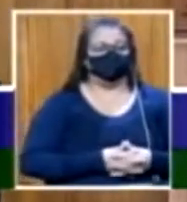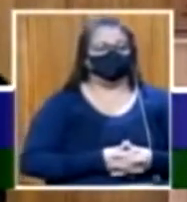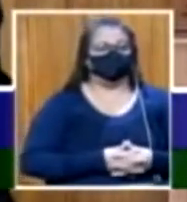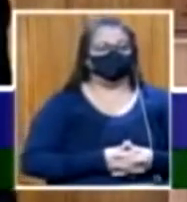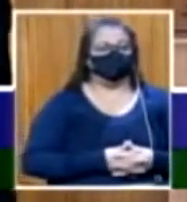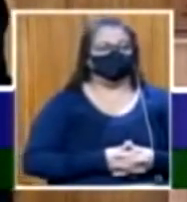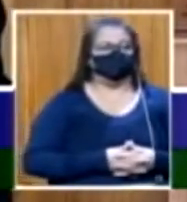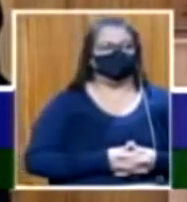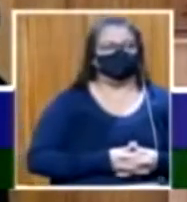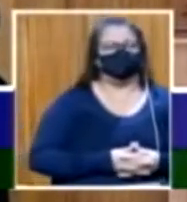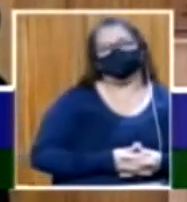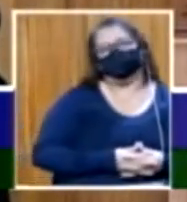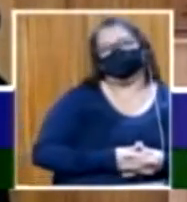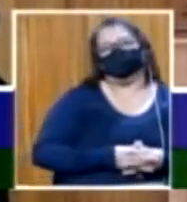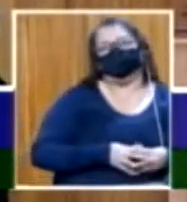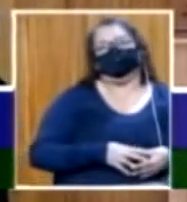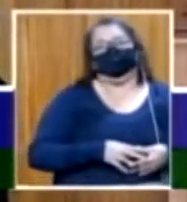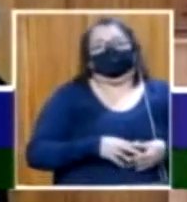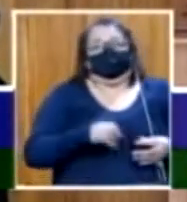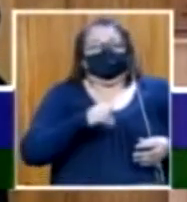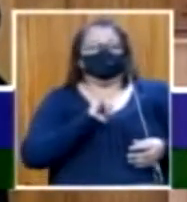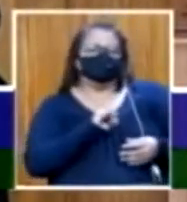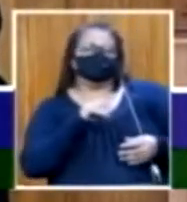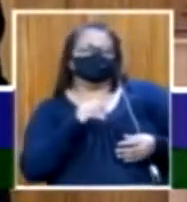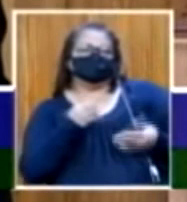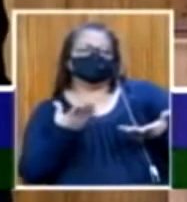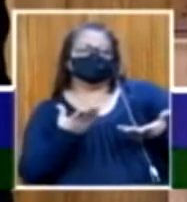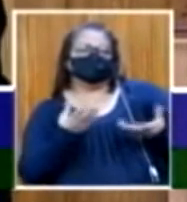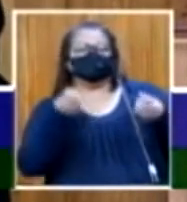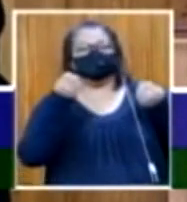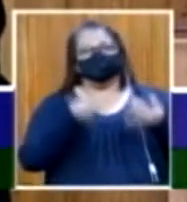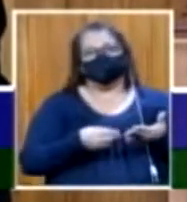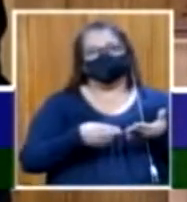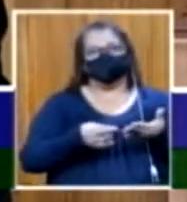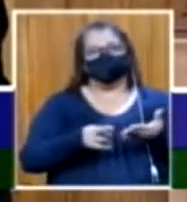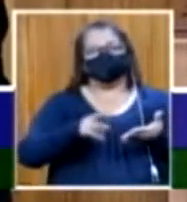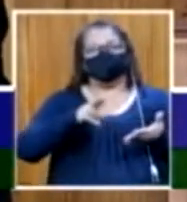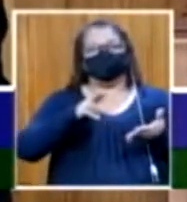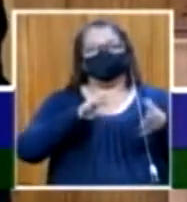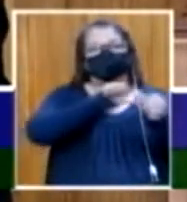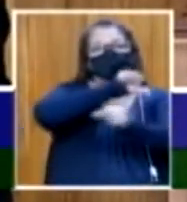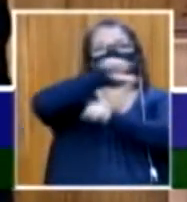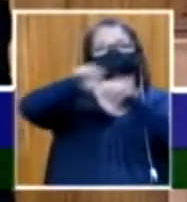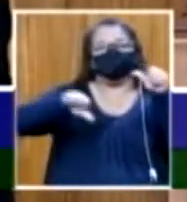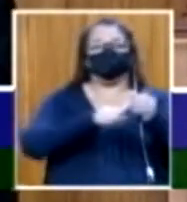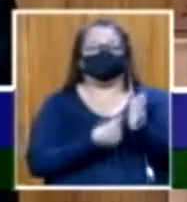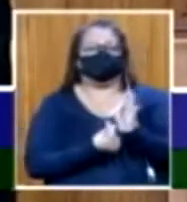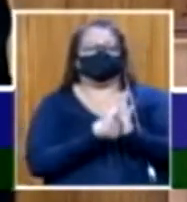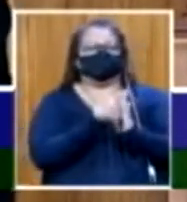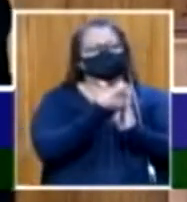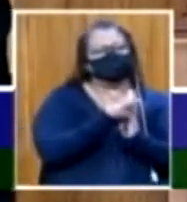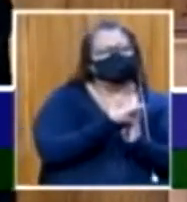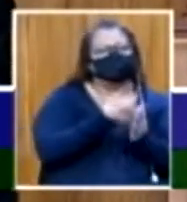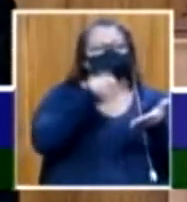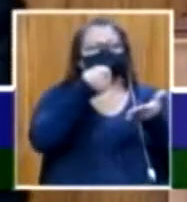Bom, quando a gente fala de reforma tributária, de planejamento tributário, de carga